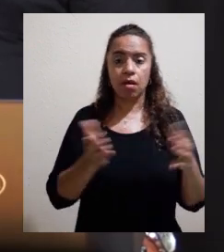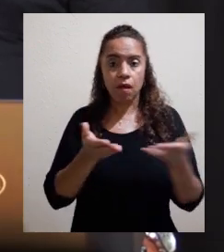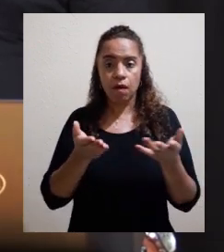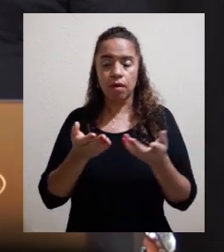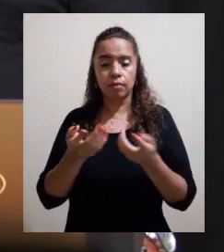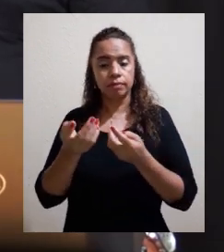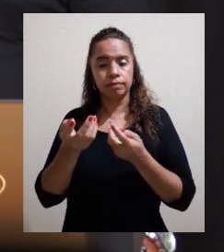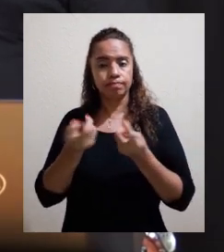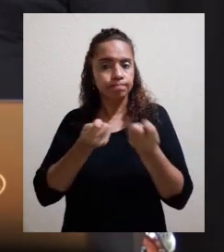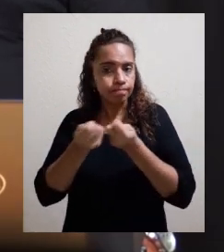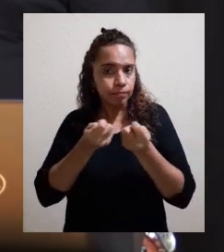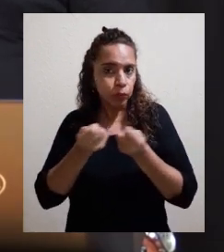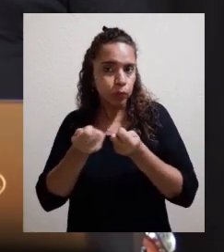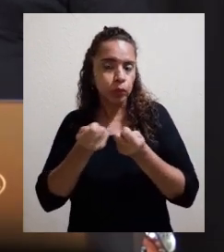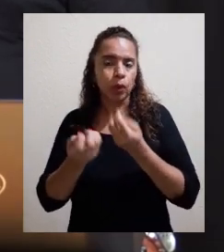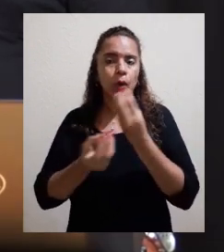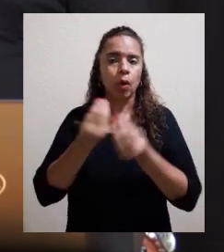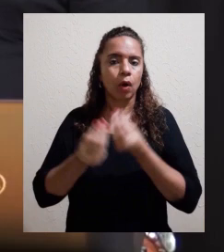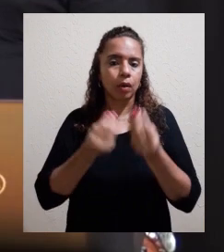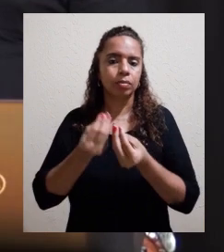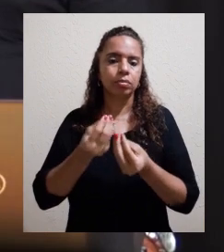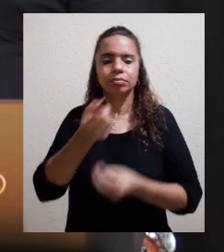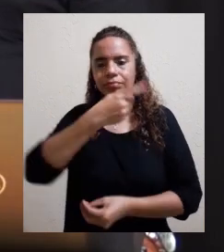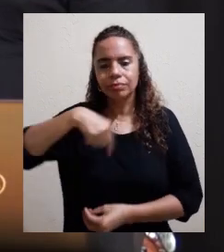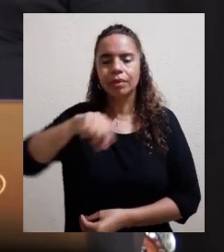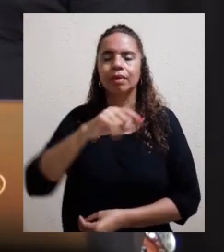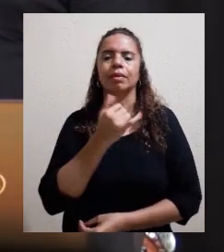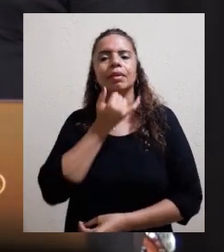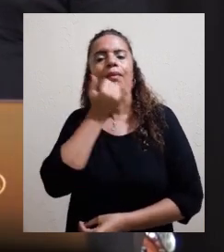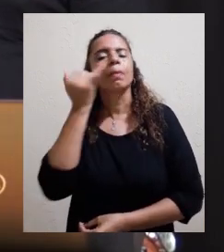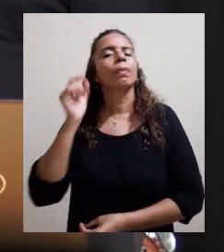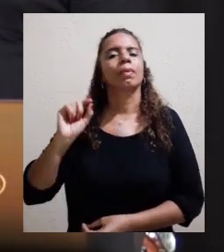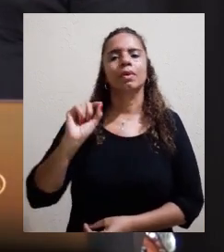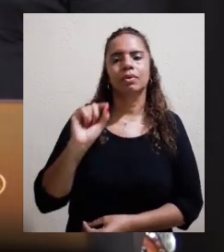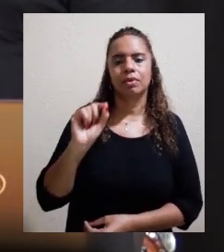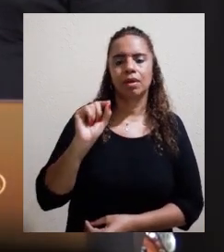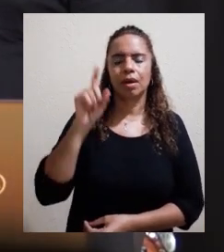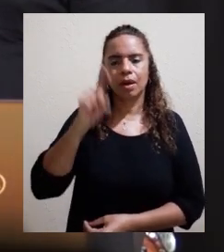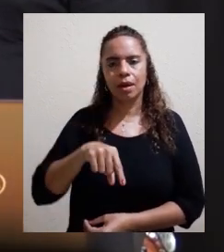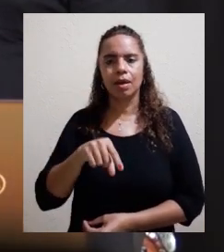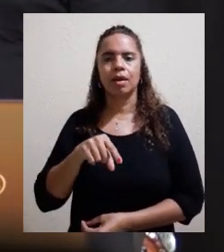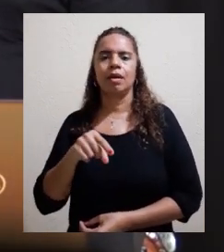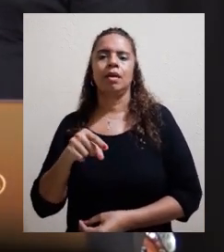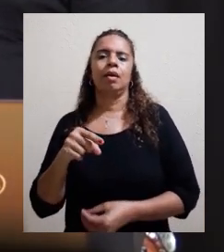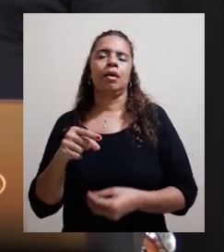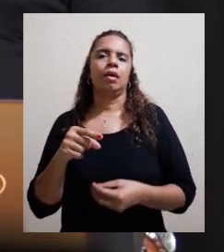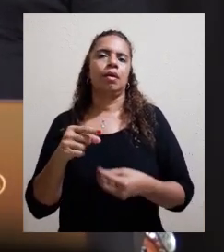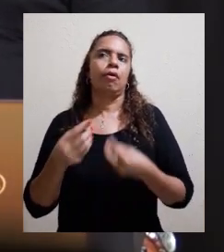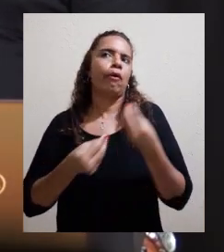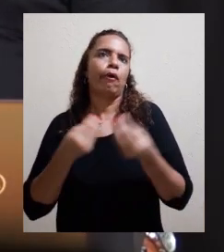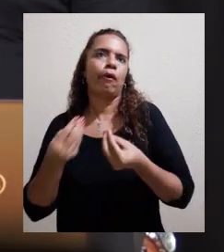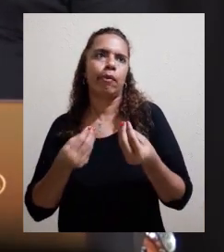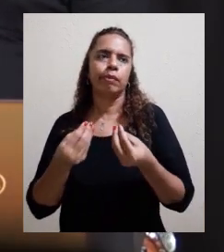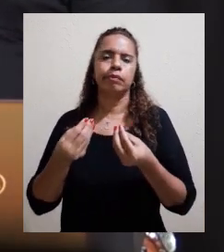de controle, o que a gente acaba dependendo um pouco é